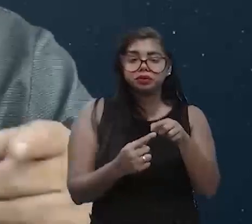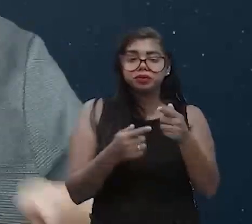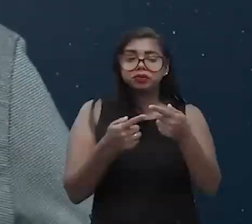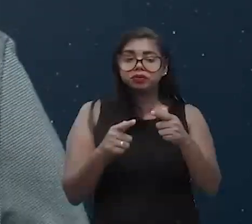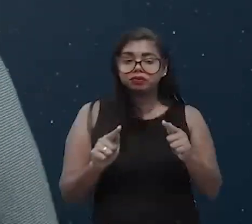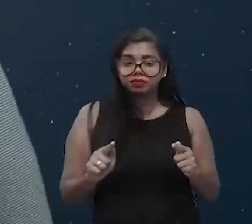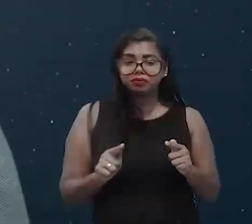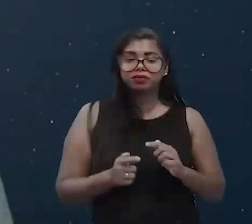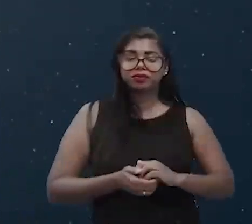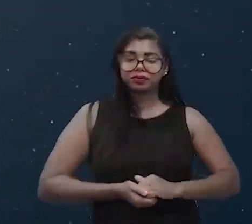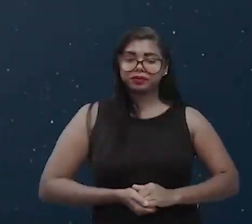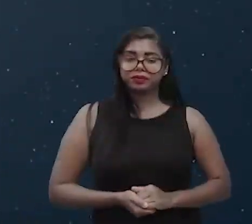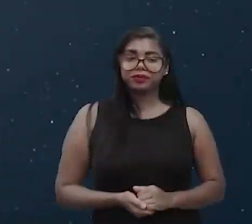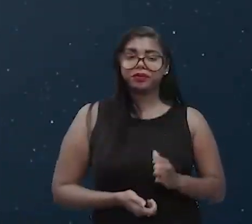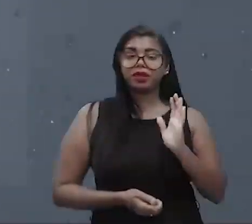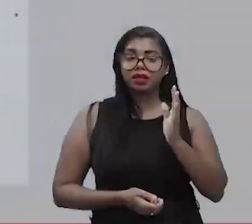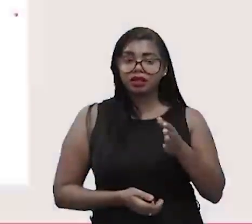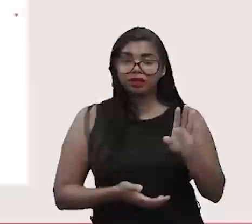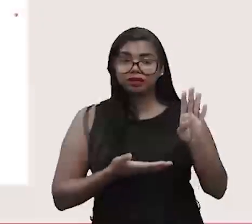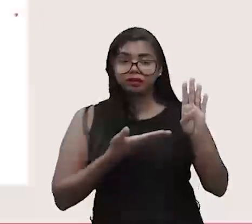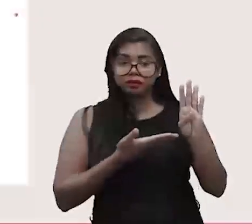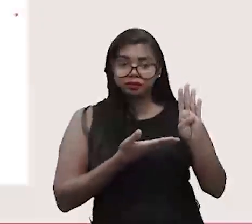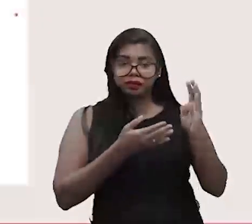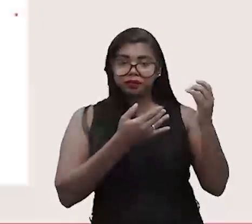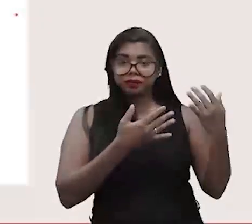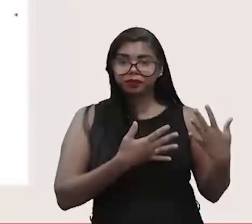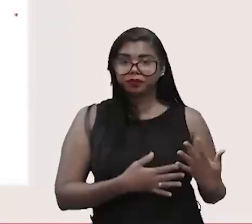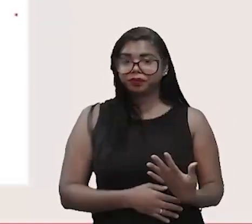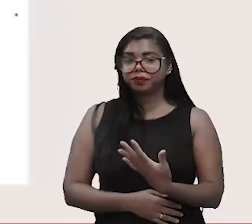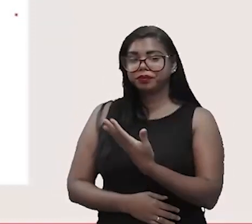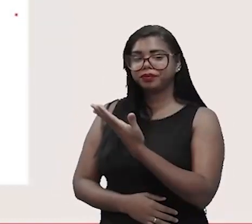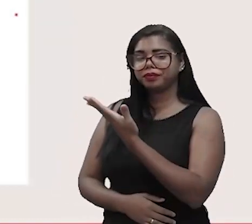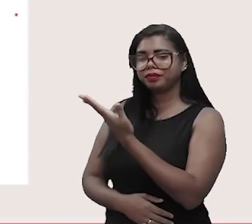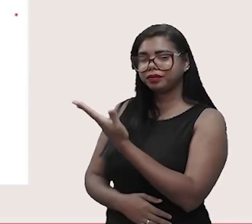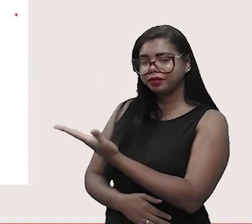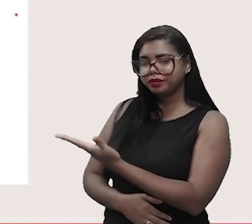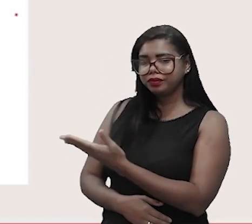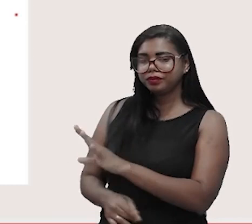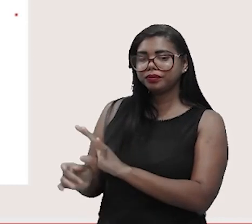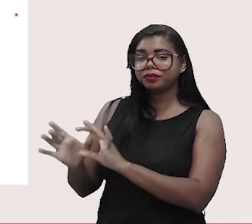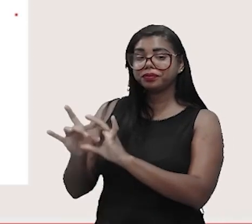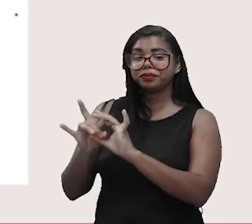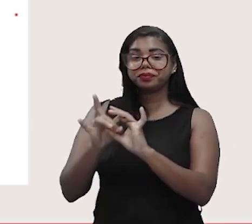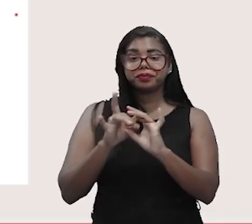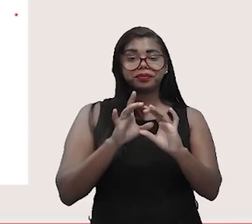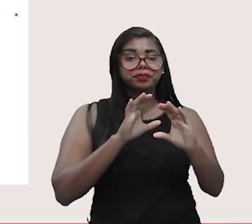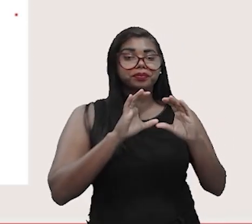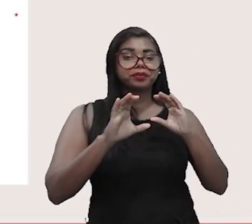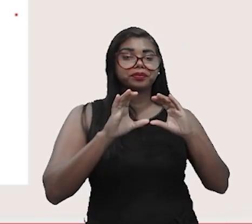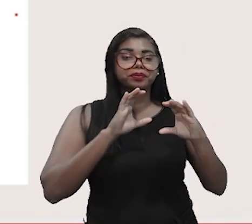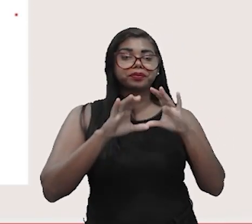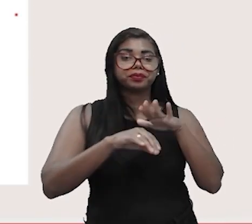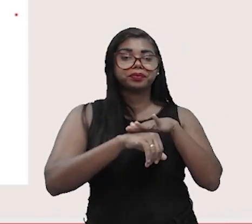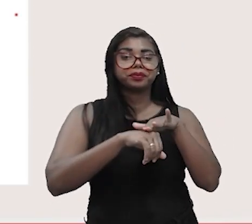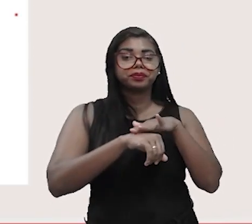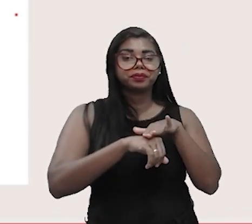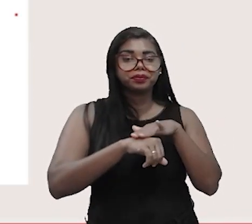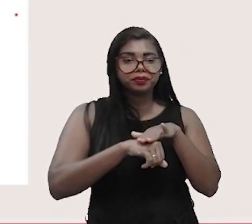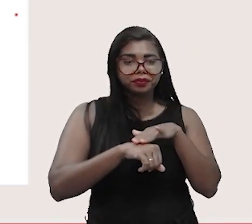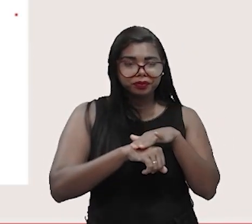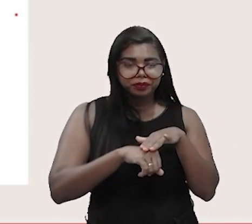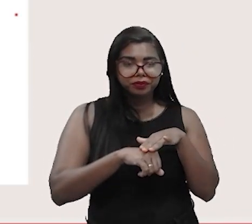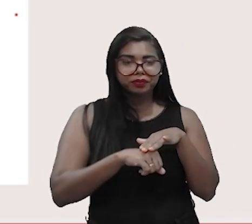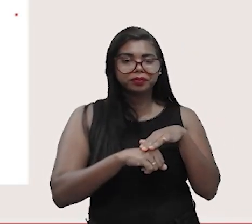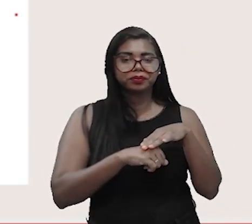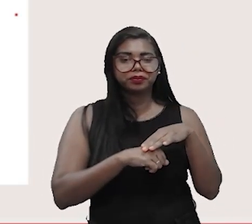gramatical. Na letra B ele diz o seguinte, dá uma olhada lá. O contexto de comunicação em que a conversa se dá. Pode